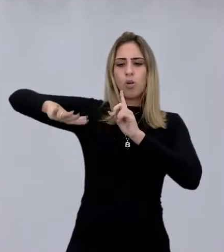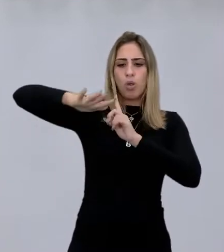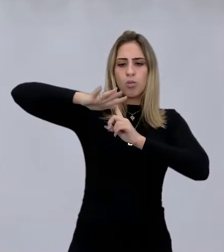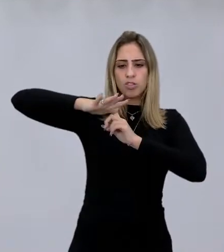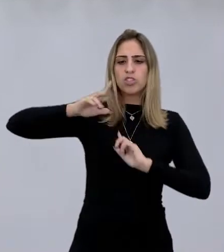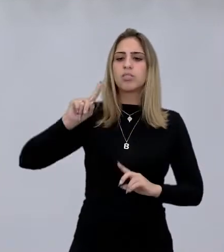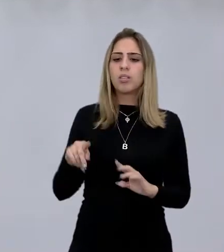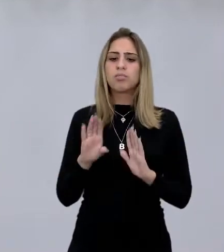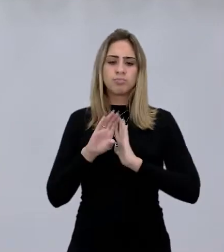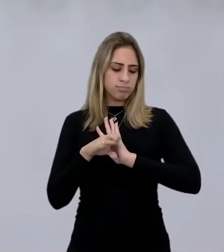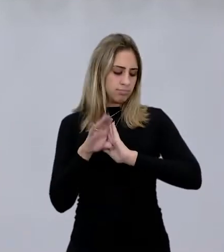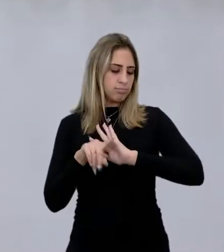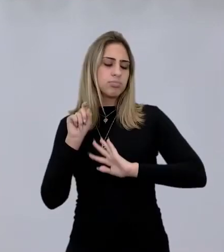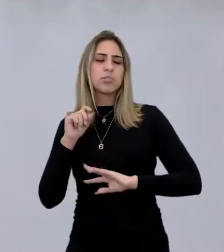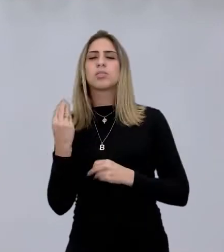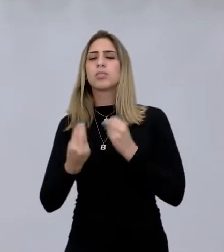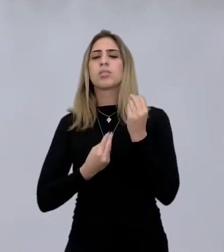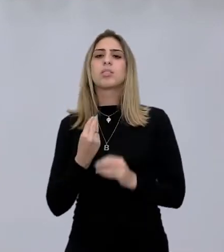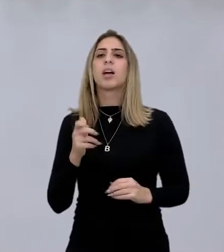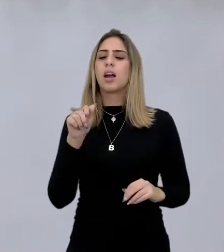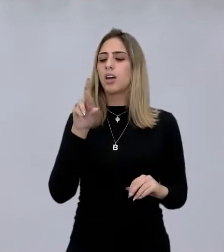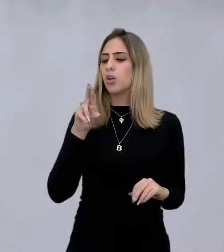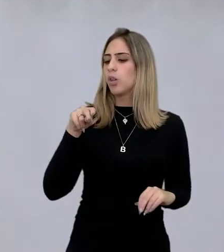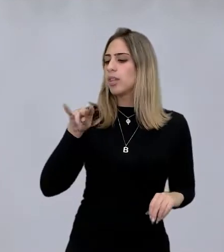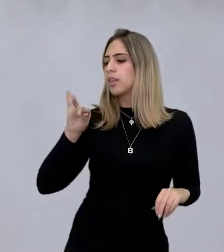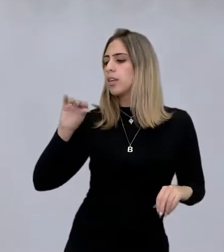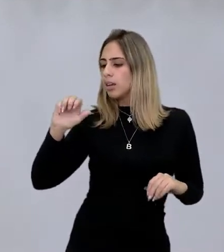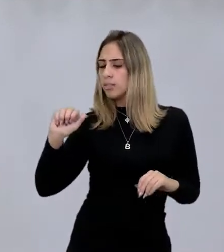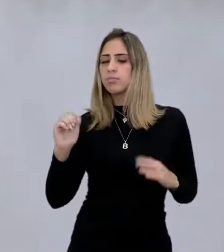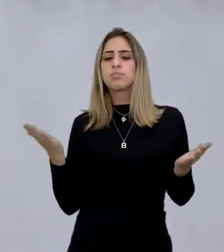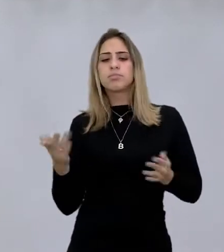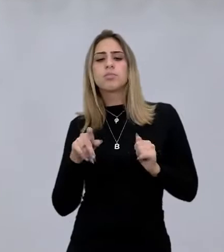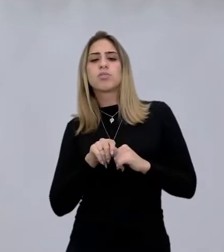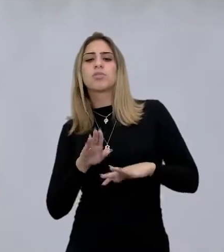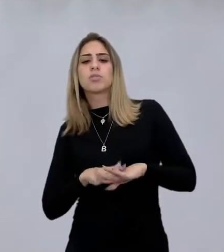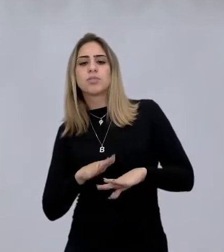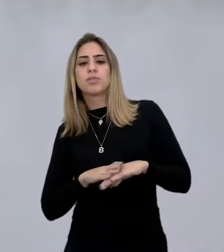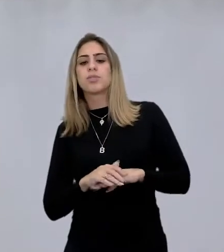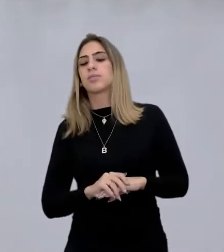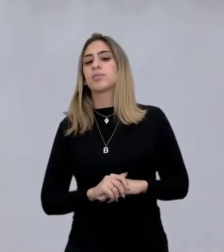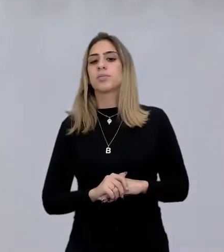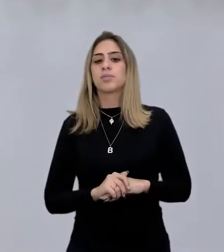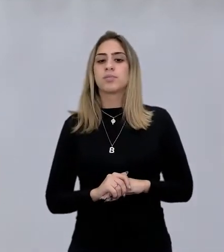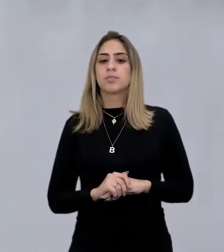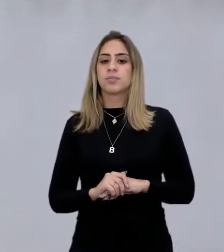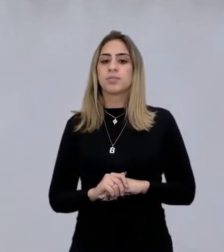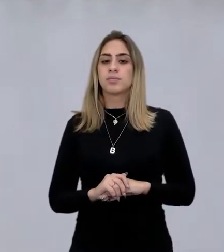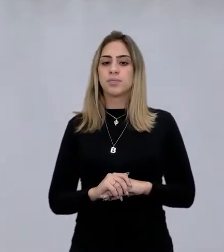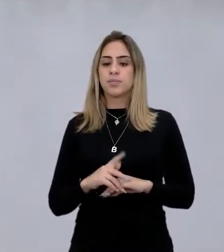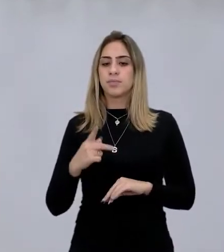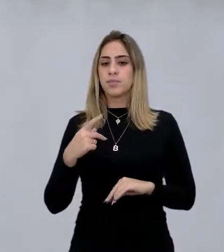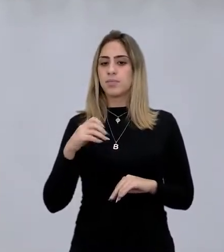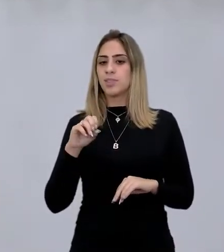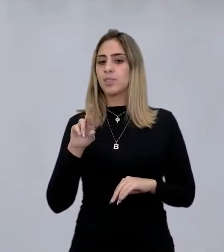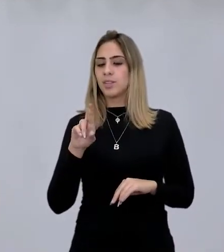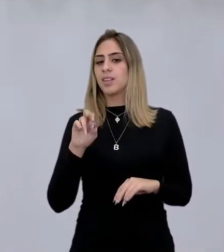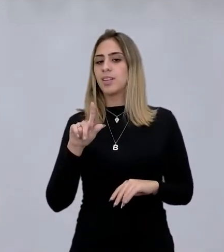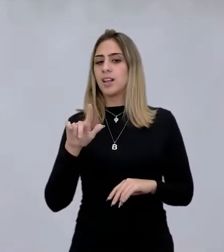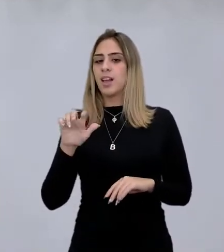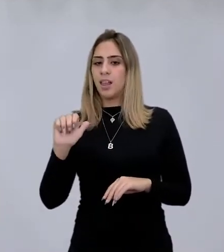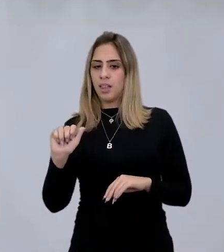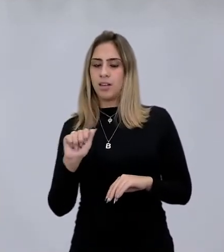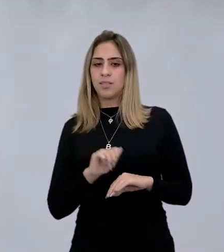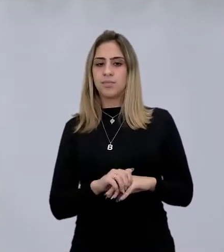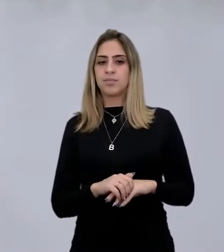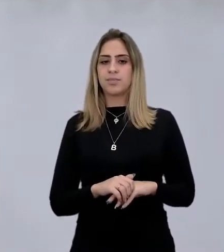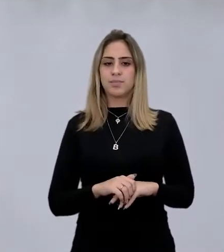né, que é o conceito de anomia. Vamos fazer... eu quero me sentir chique igual o Cortella, que é anomia, que